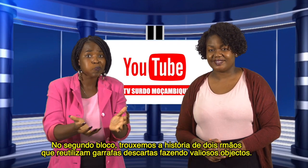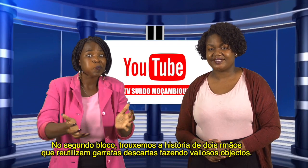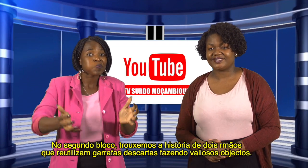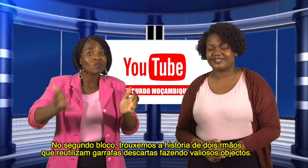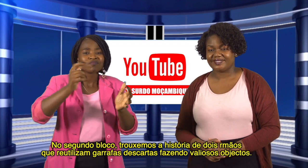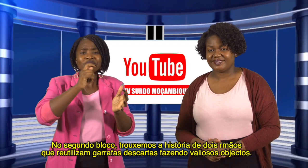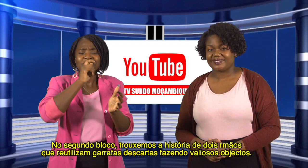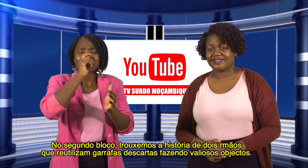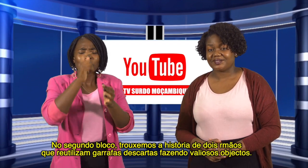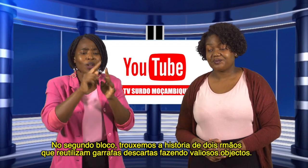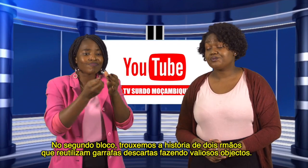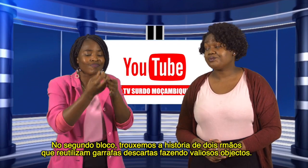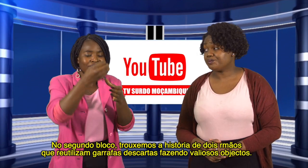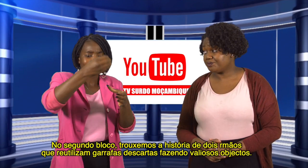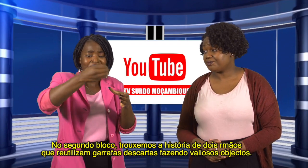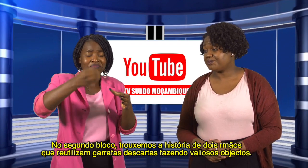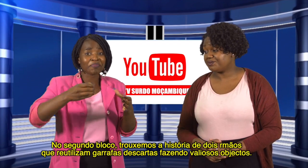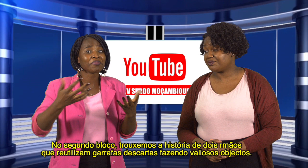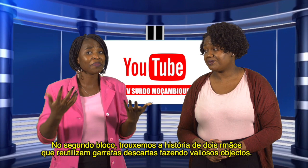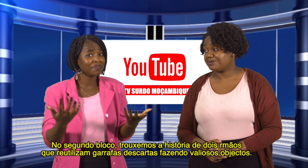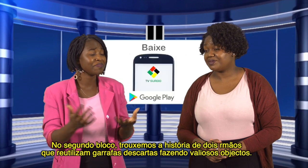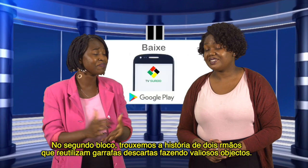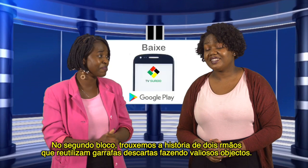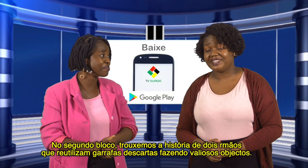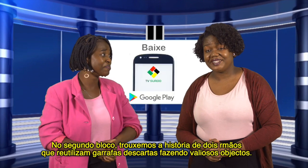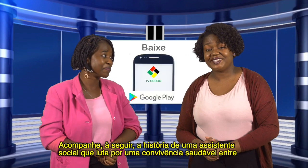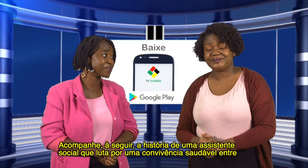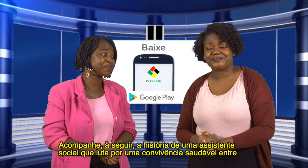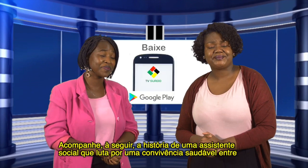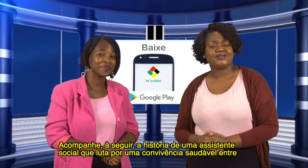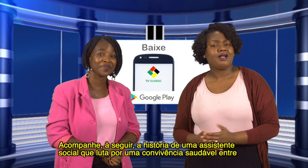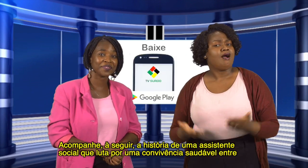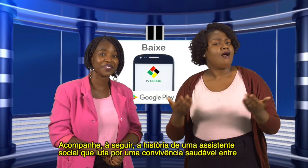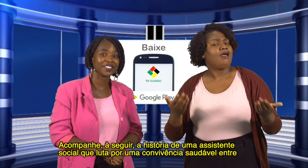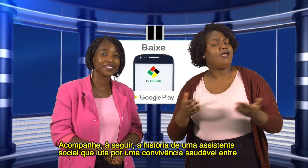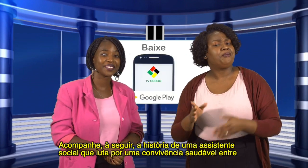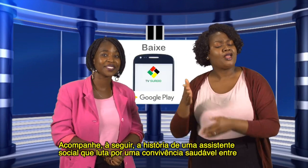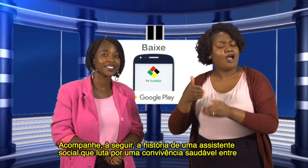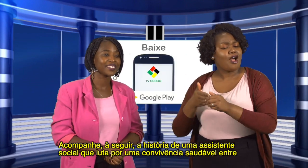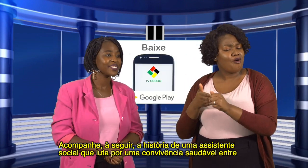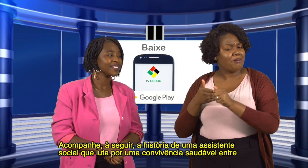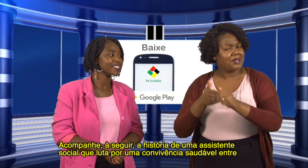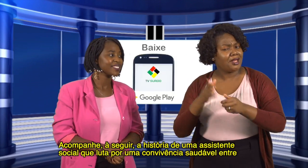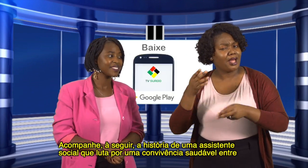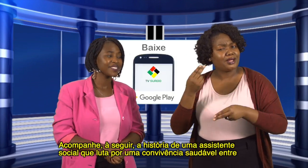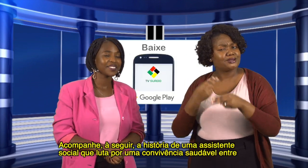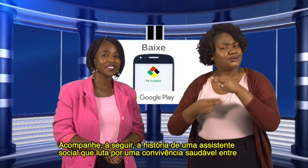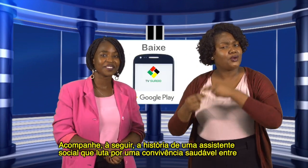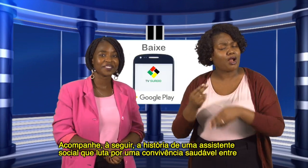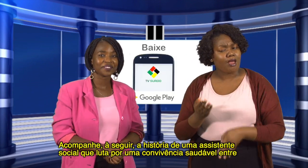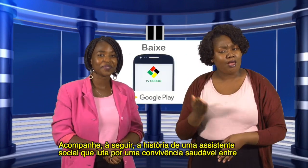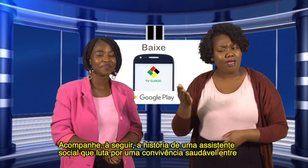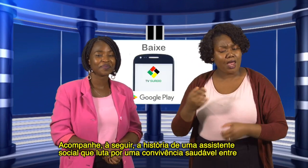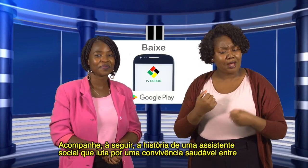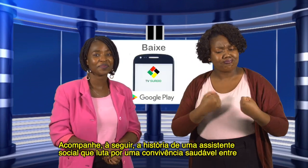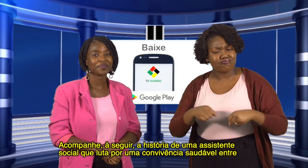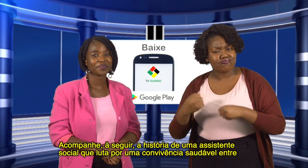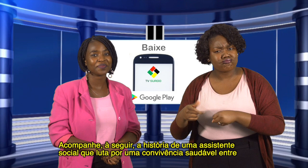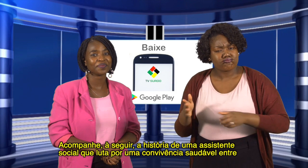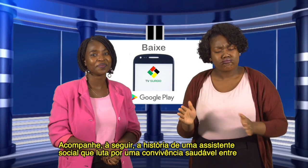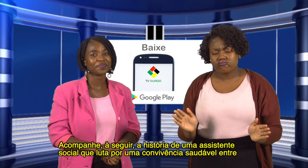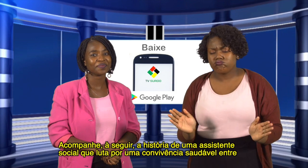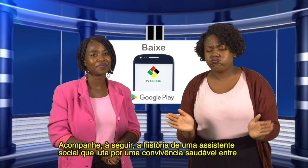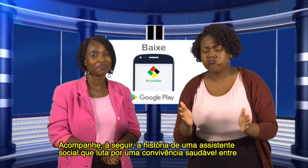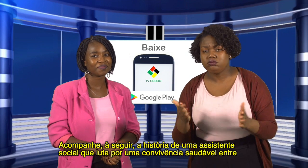objectos acompanhe a seguir a história de uma assistente social que luta por uma convivência